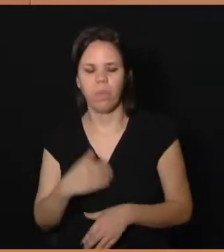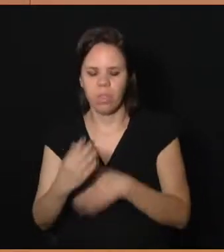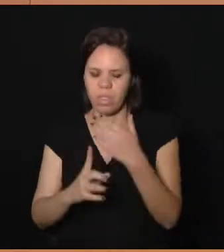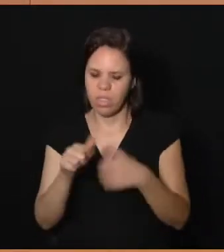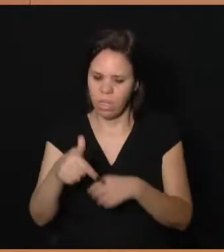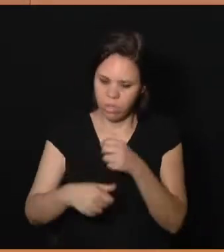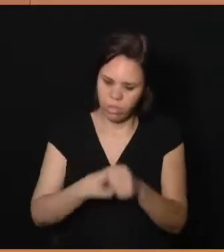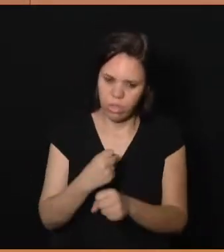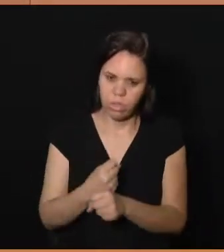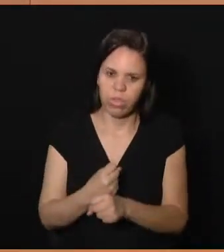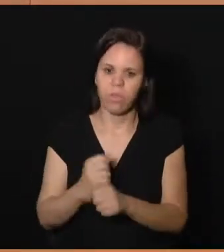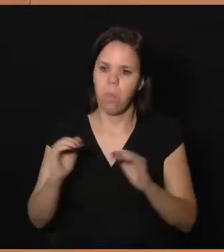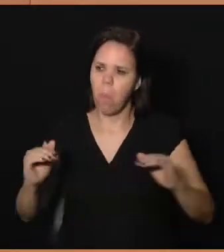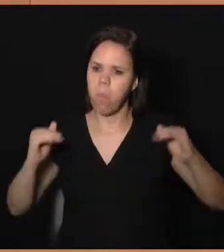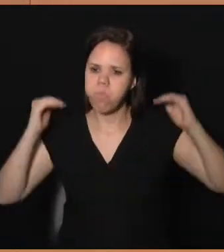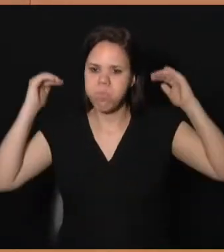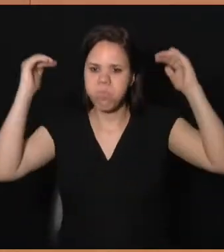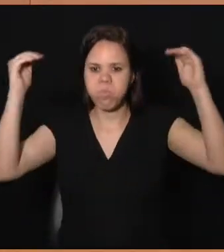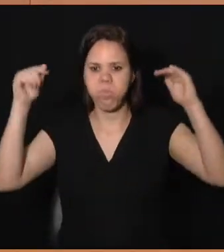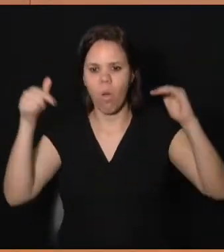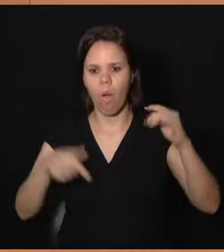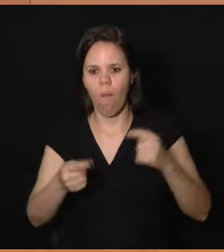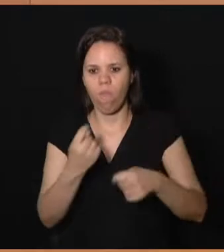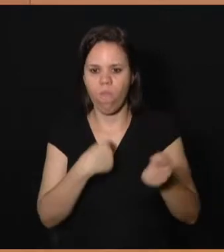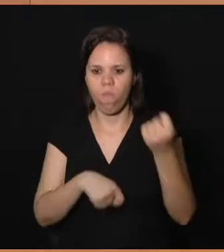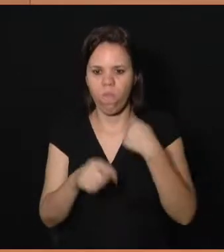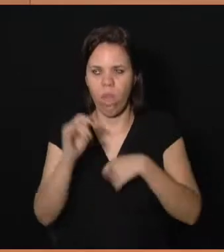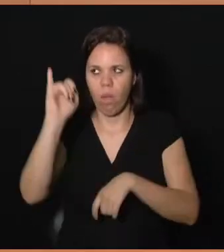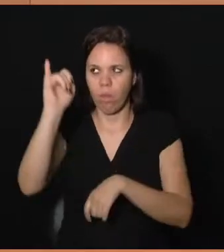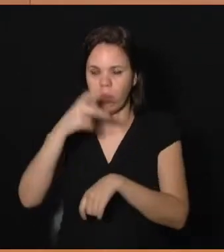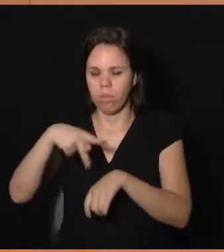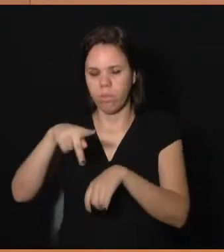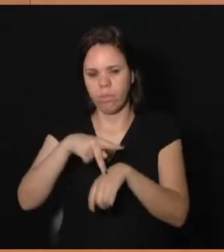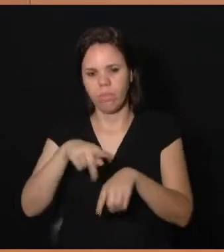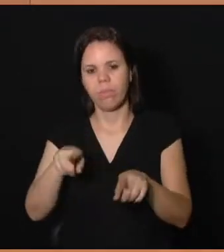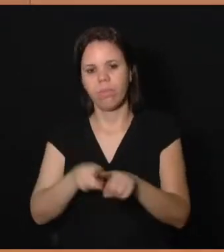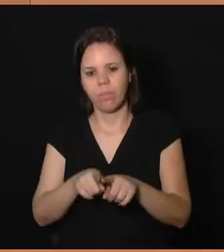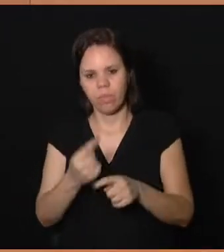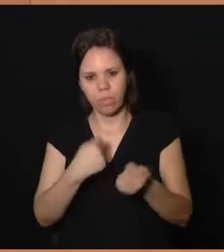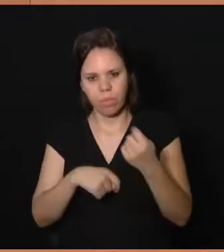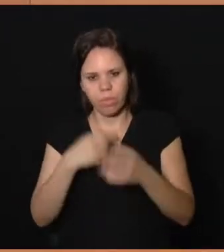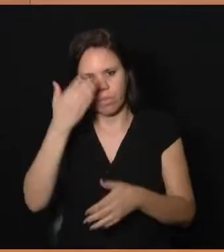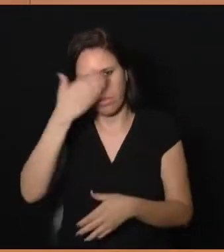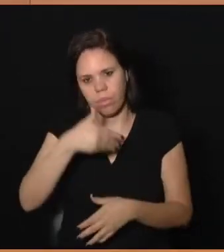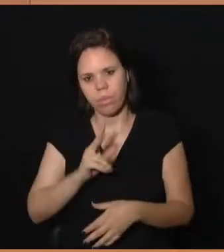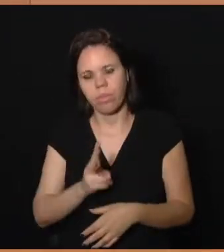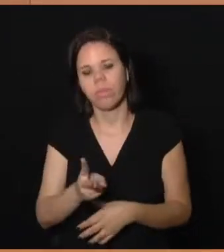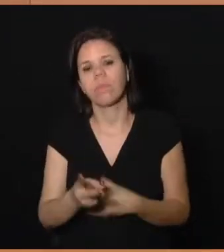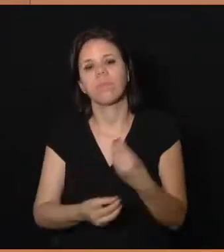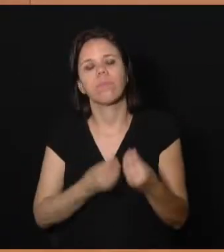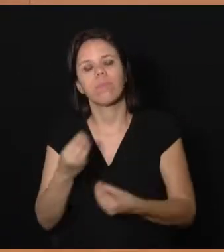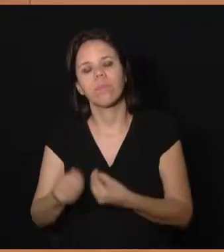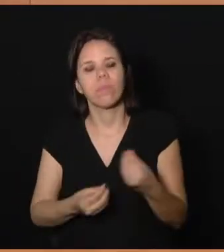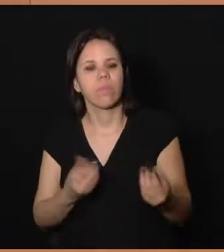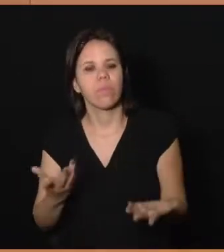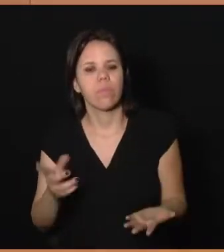o maior player aqui no comércio exterior. Quer dizer, isso comprova cada vez como o comércio exterior ele é relevante,